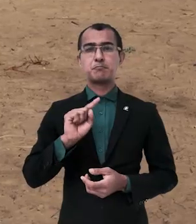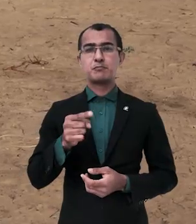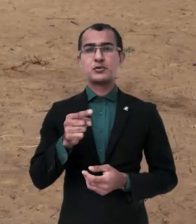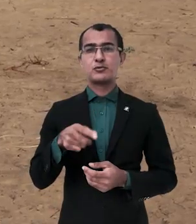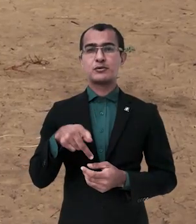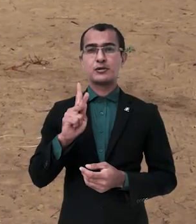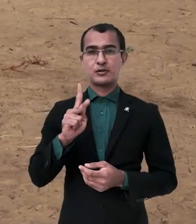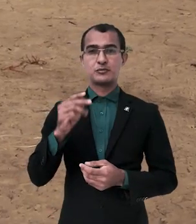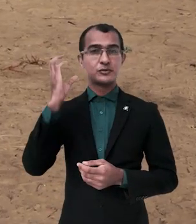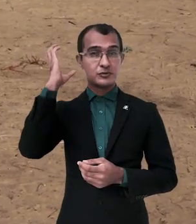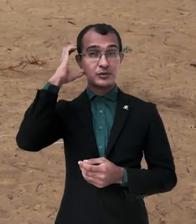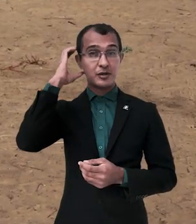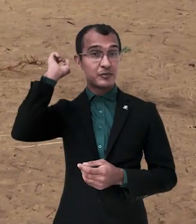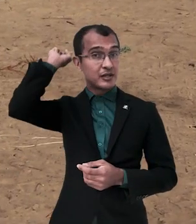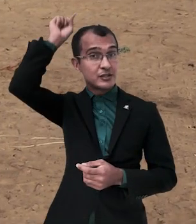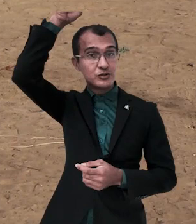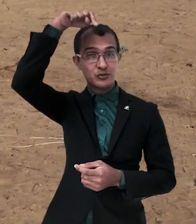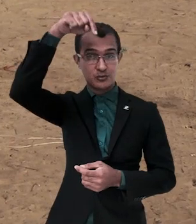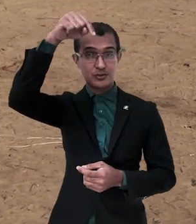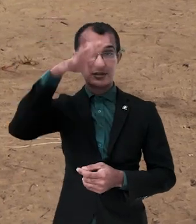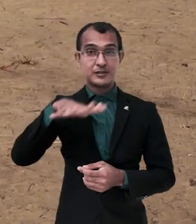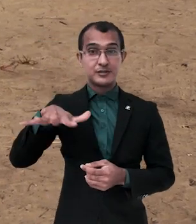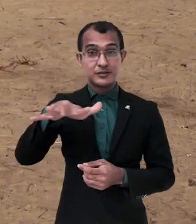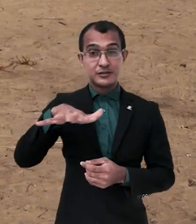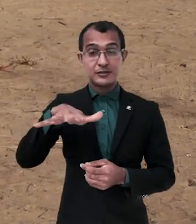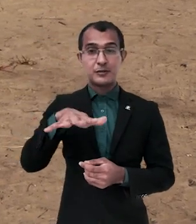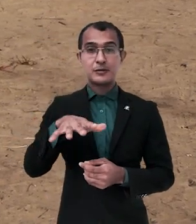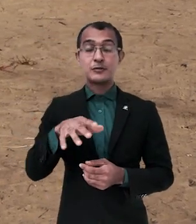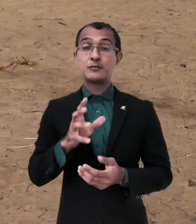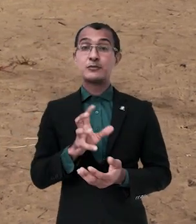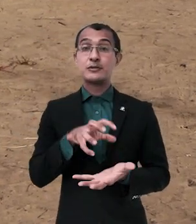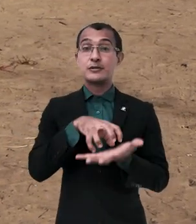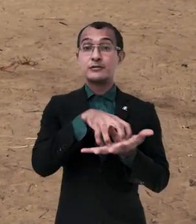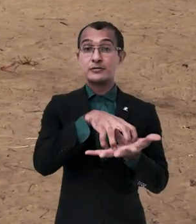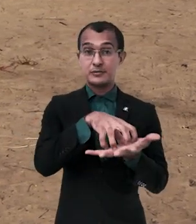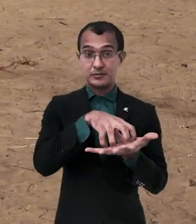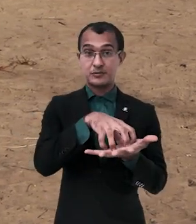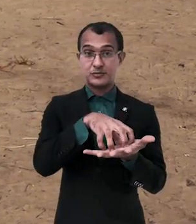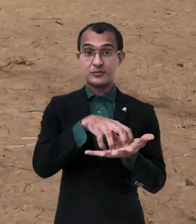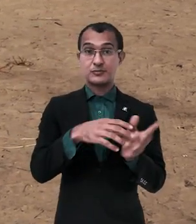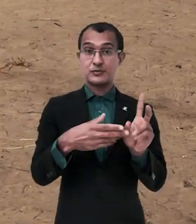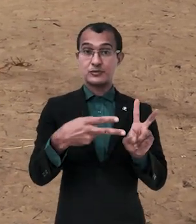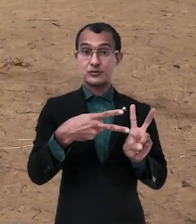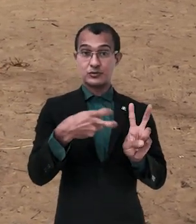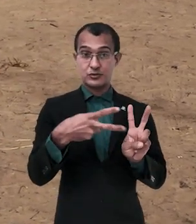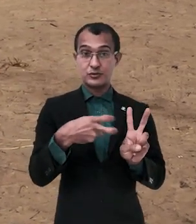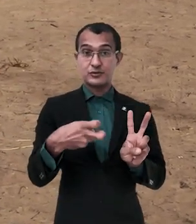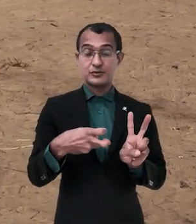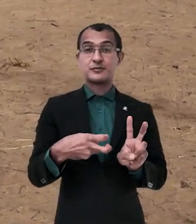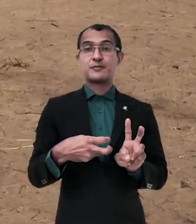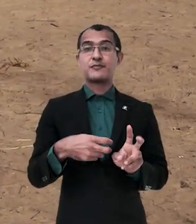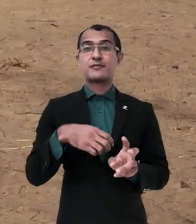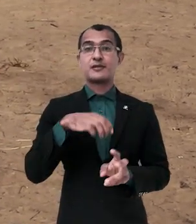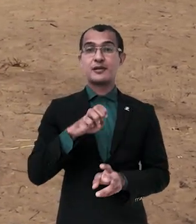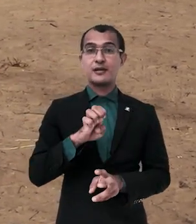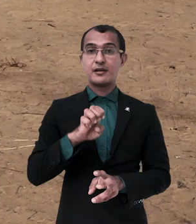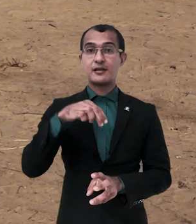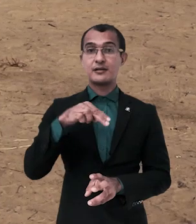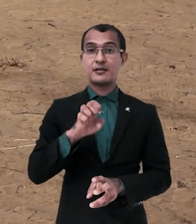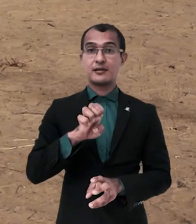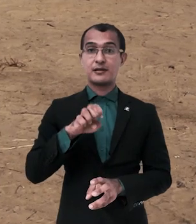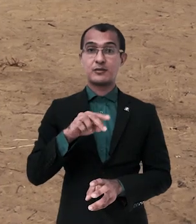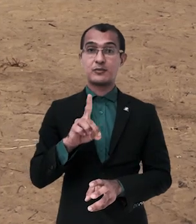Eu estou a cerca de 1.000 quilômetros de Cuiabá, na região de Juína, mais precisamente na aldeia da etnia Nauenê Naue.